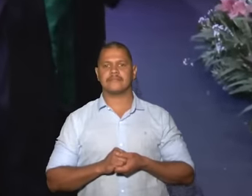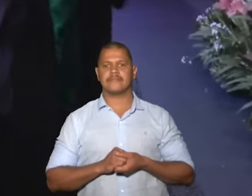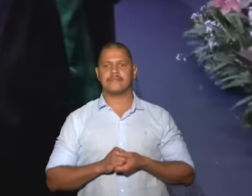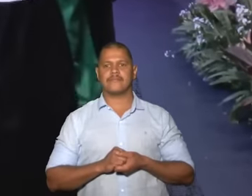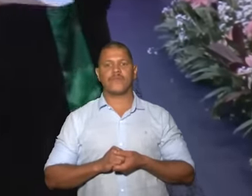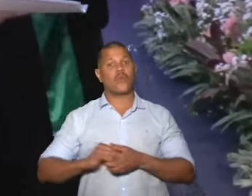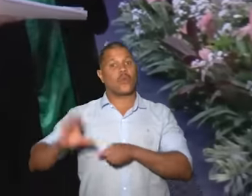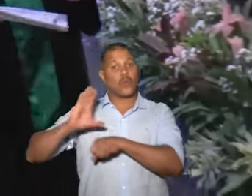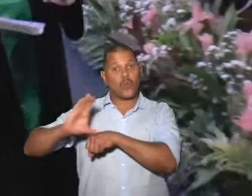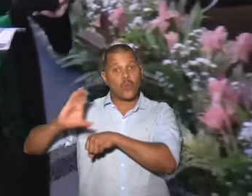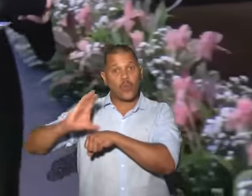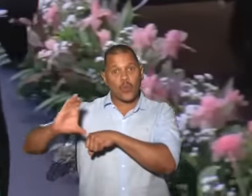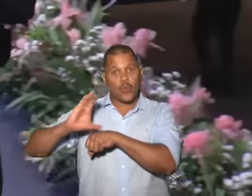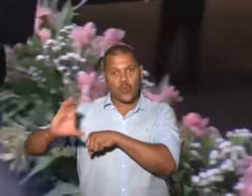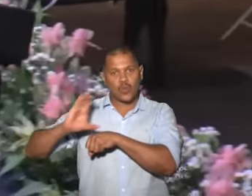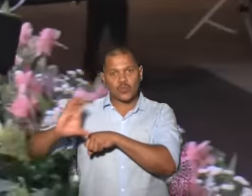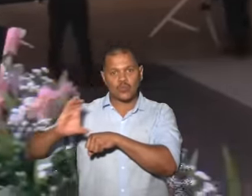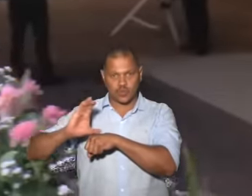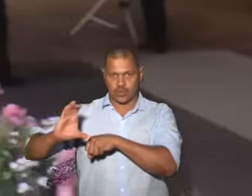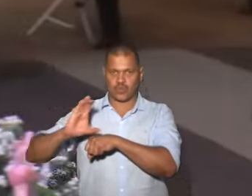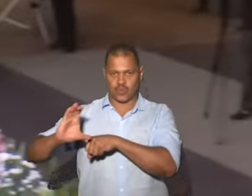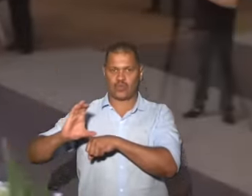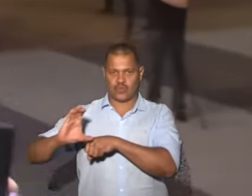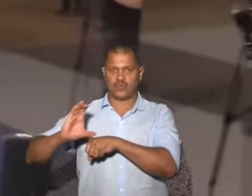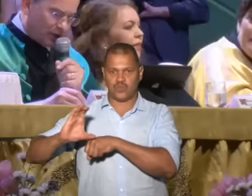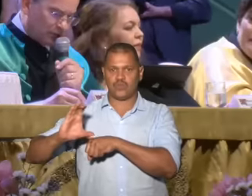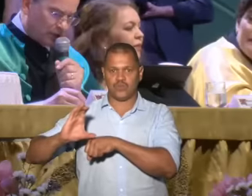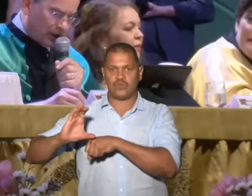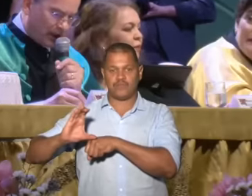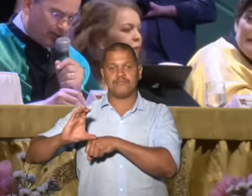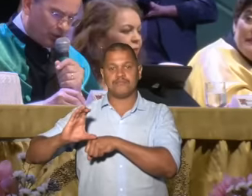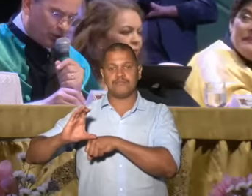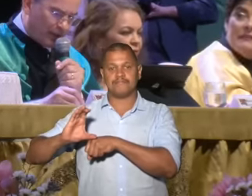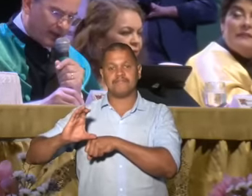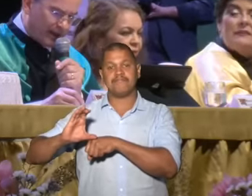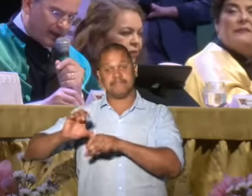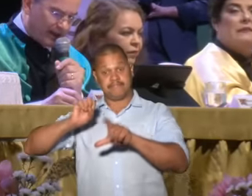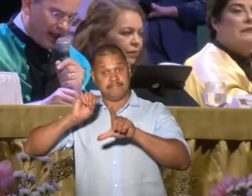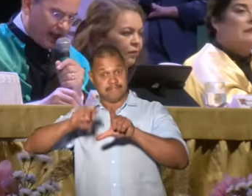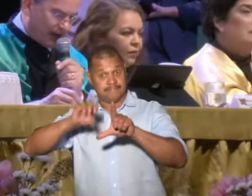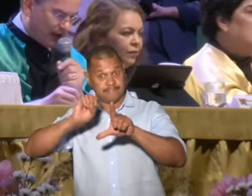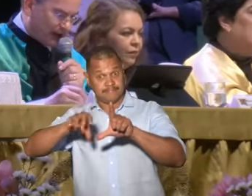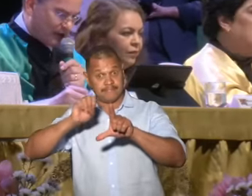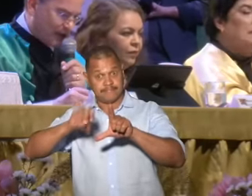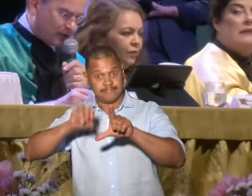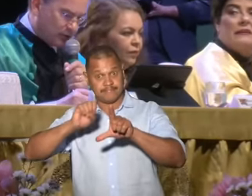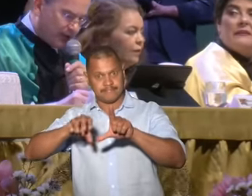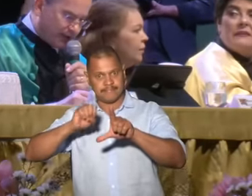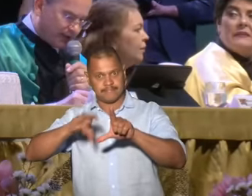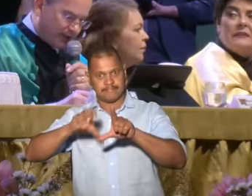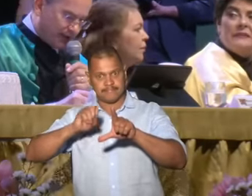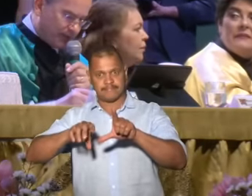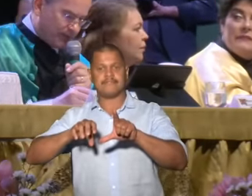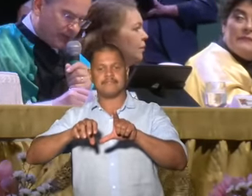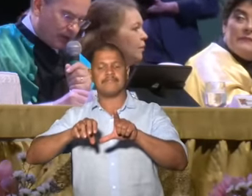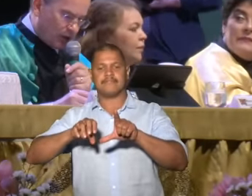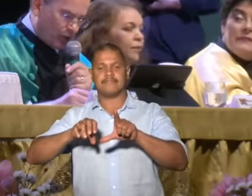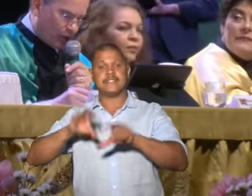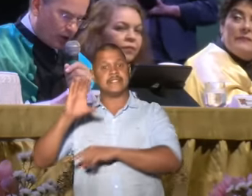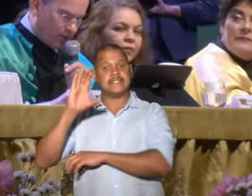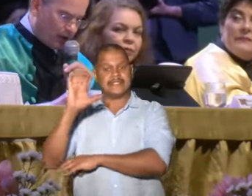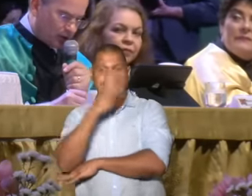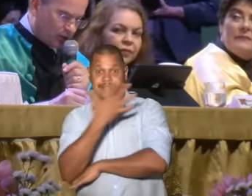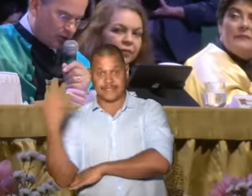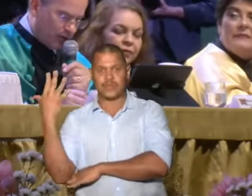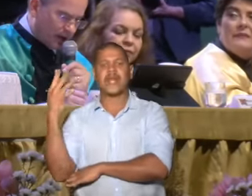Do curso de Licenciatura em Educação do Campo, Ciências da Natureza,